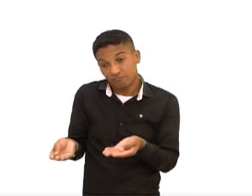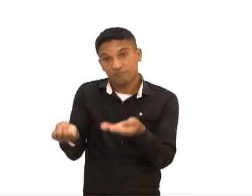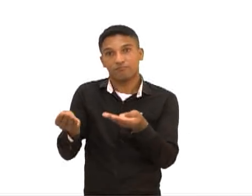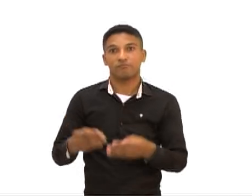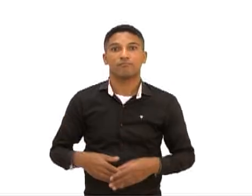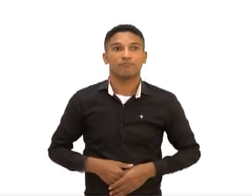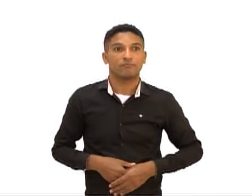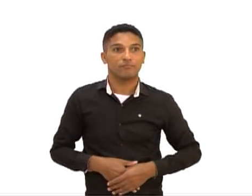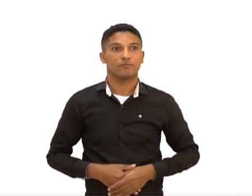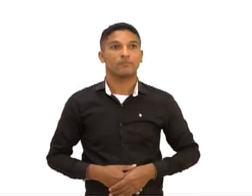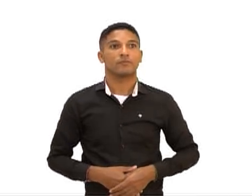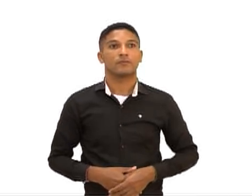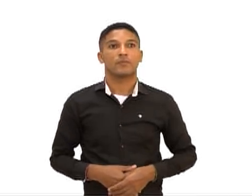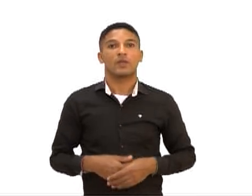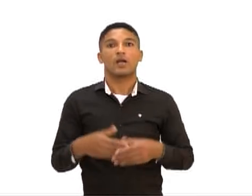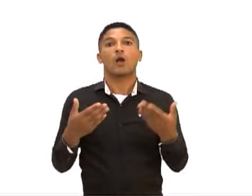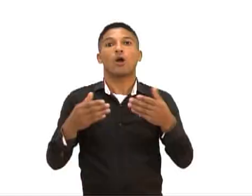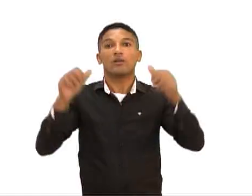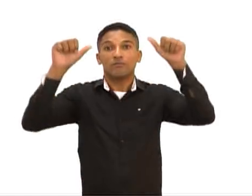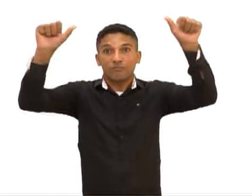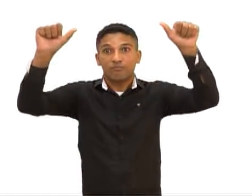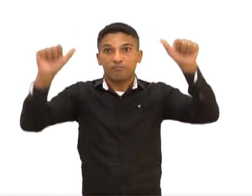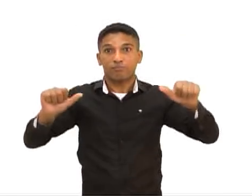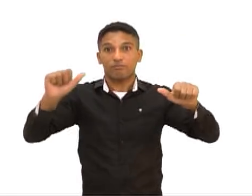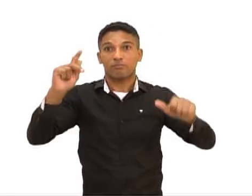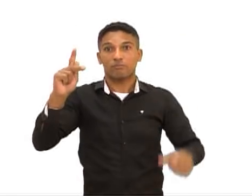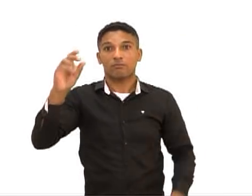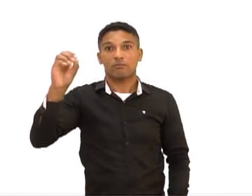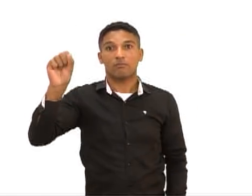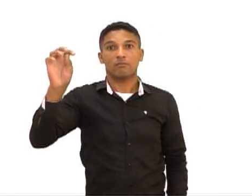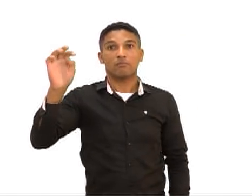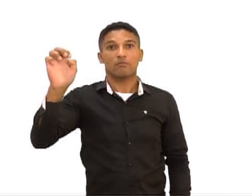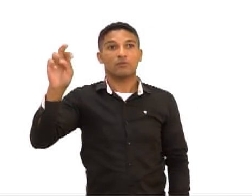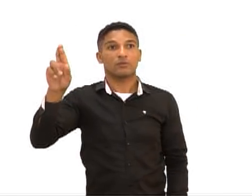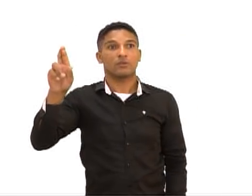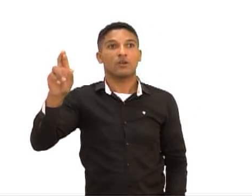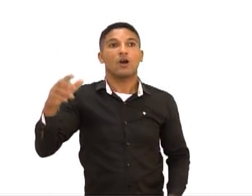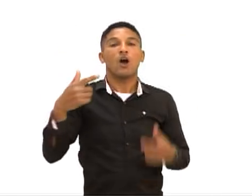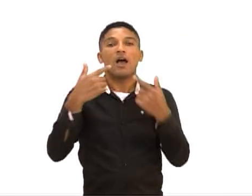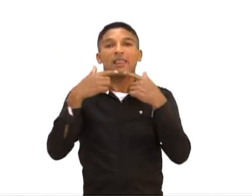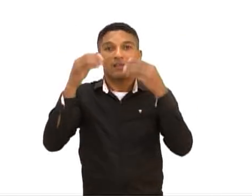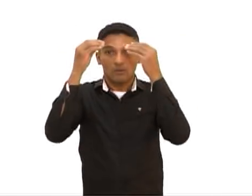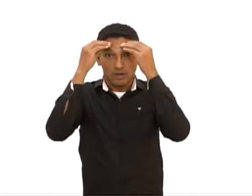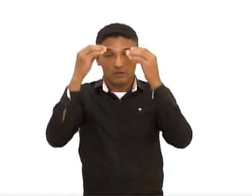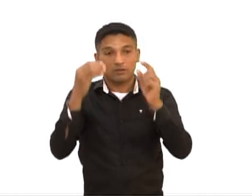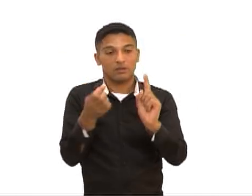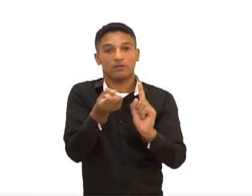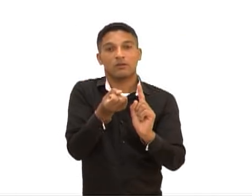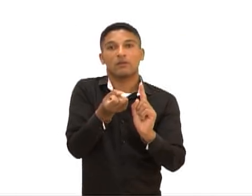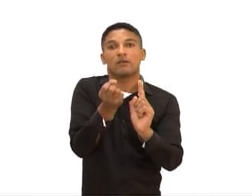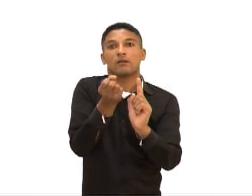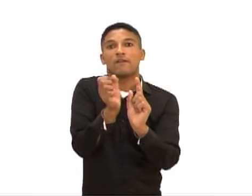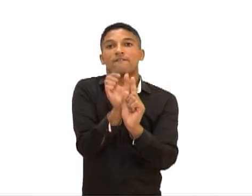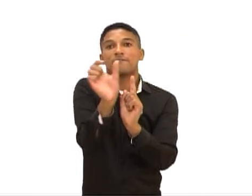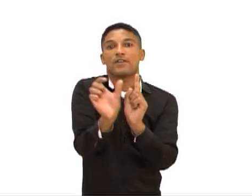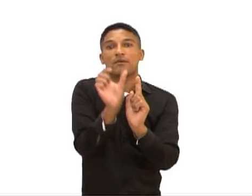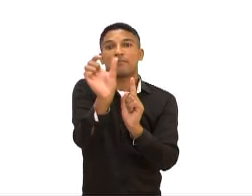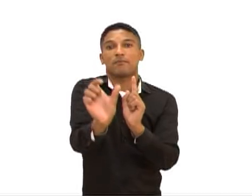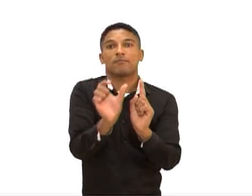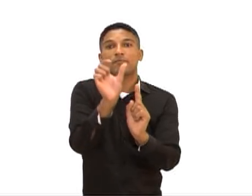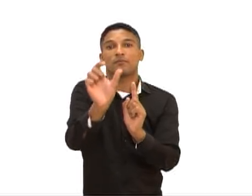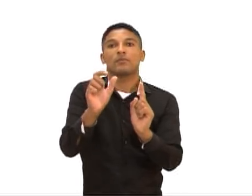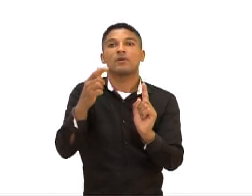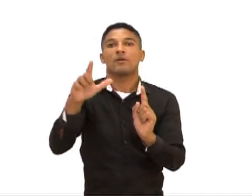Nesse próximo slide, a gente tem um pôster, né, cuja linguagem verbal está descrita